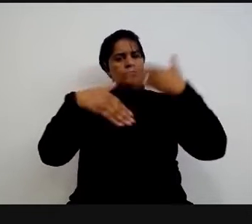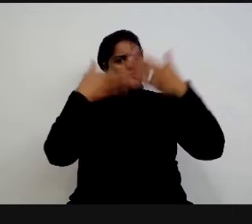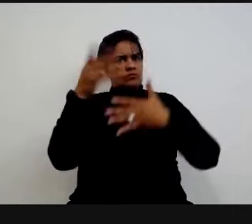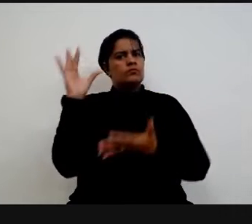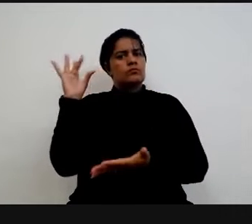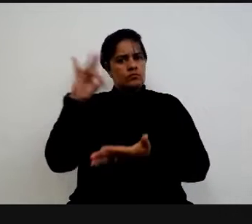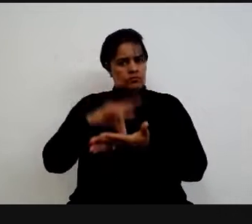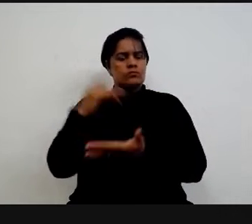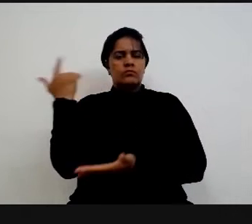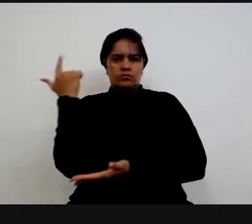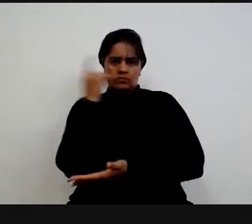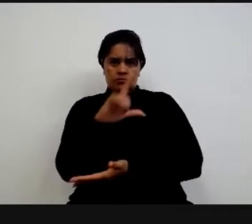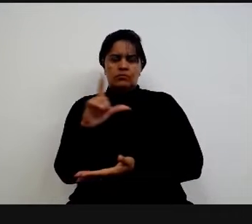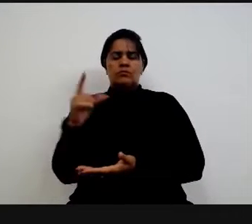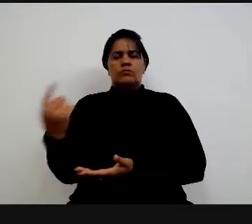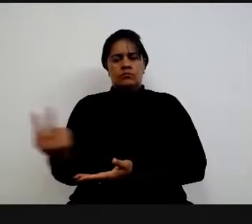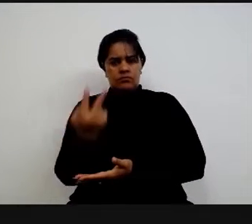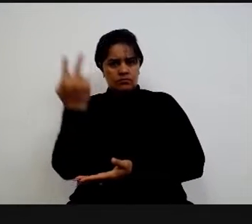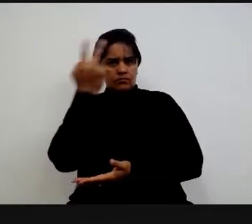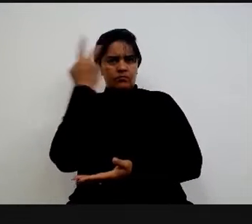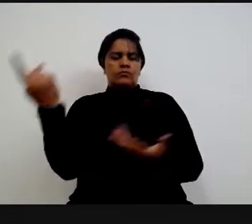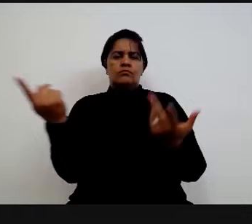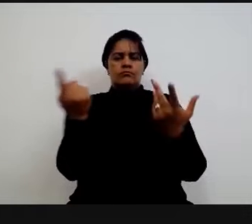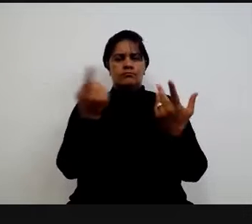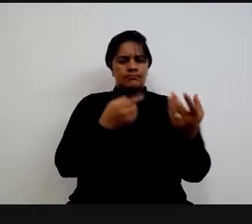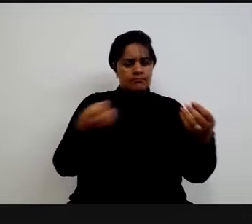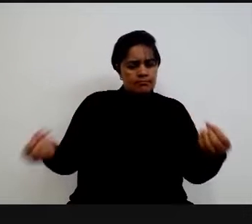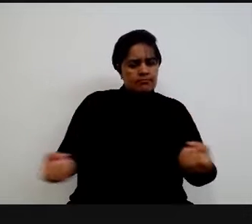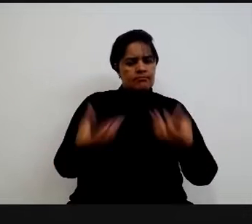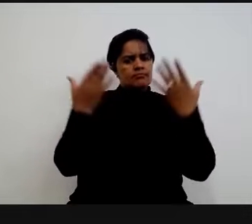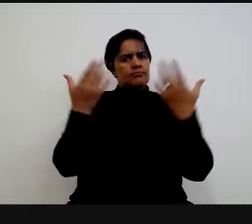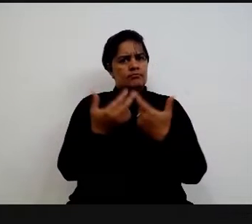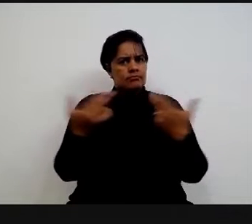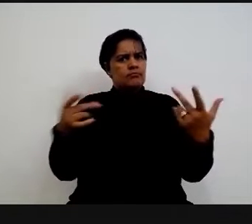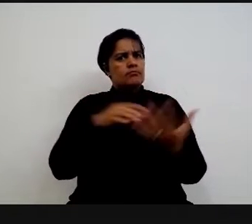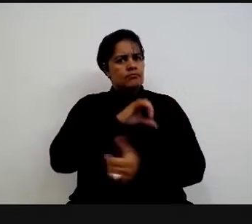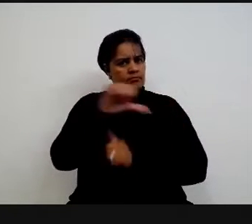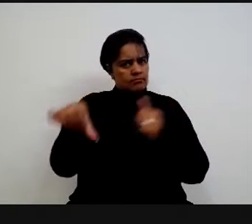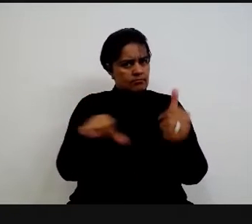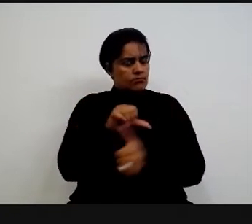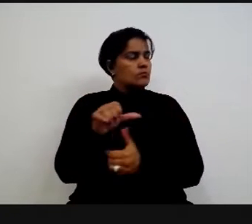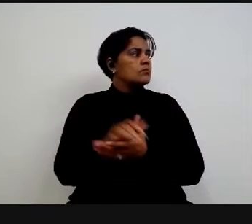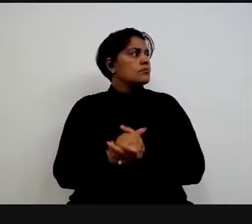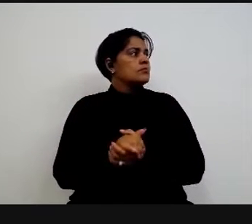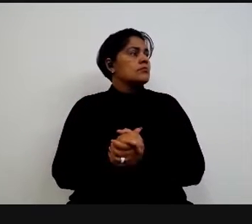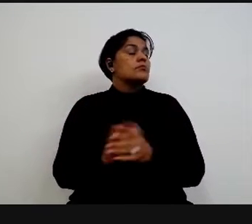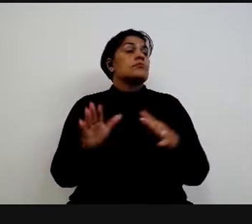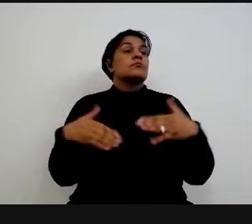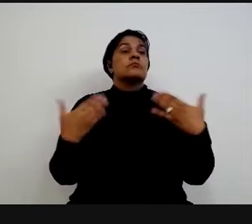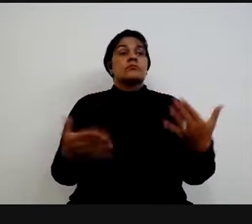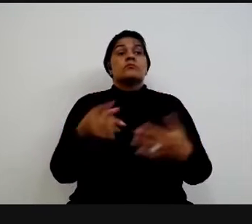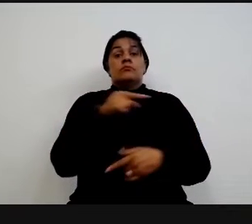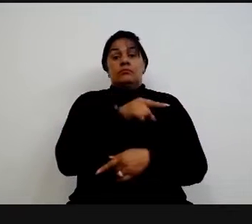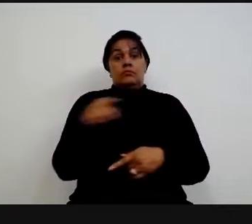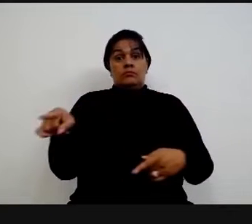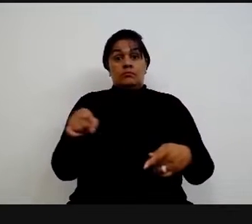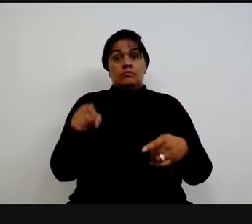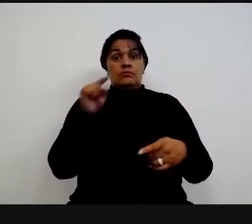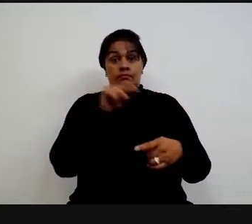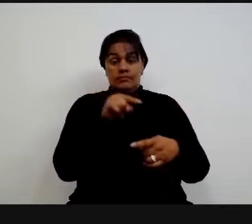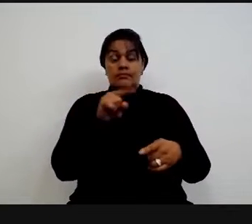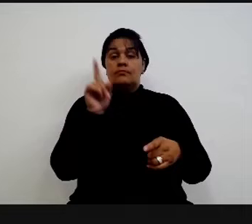do possível, né, para a geração de valores, inovação de mudança. Então, essas tendências